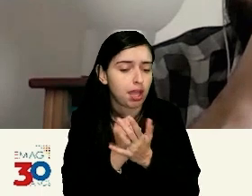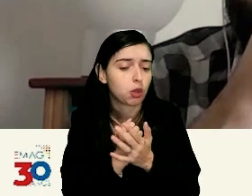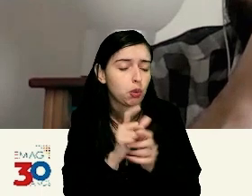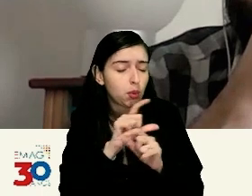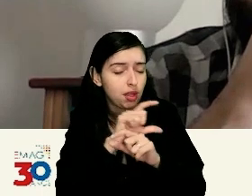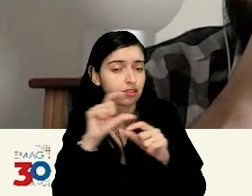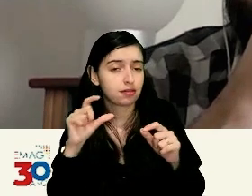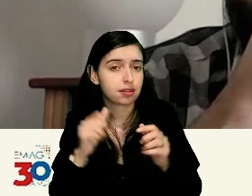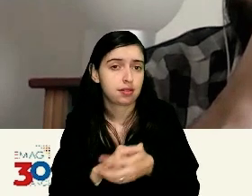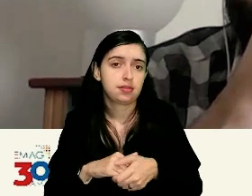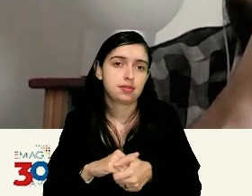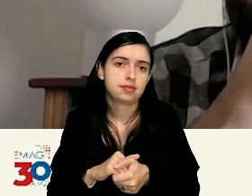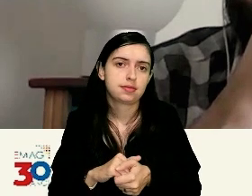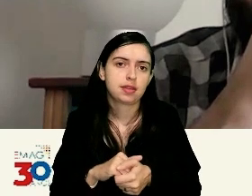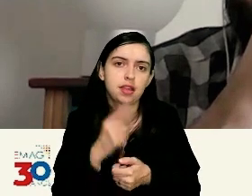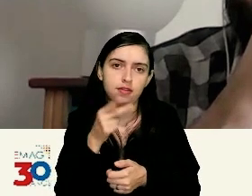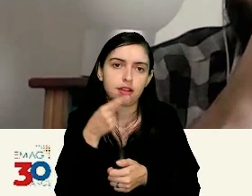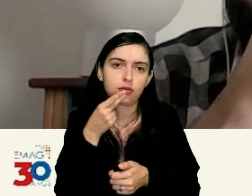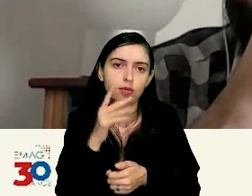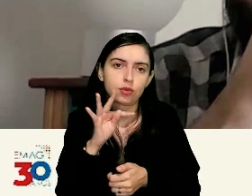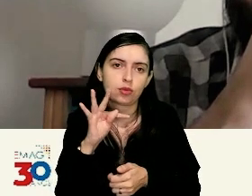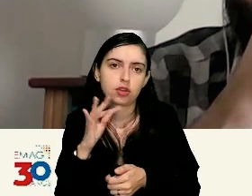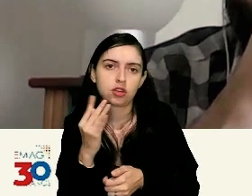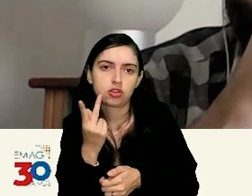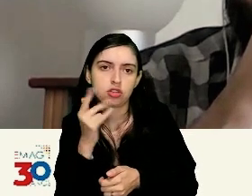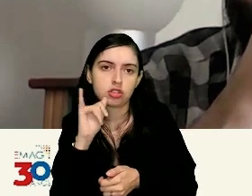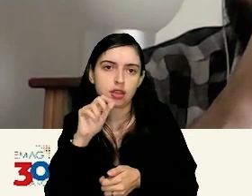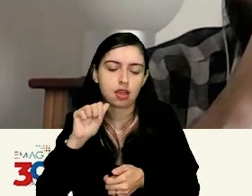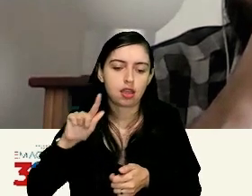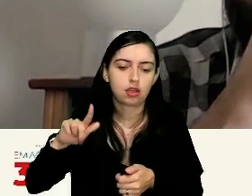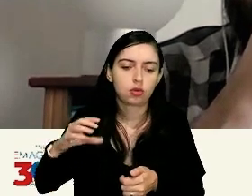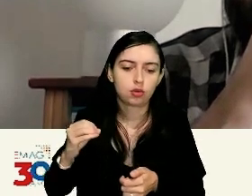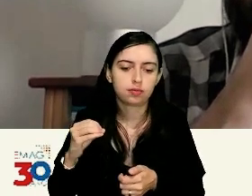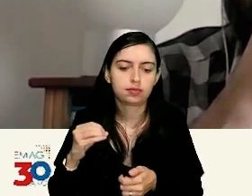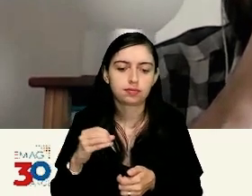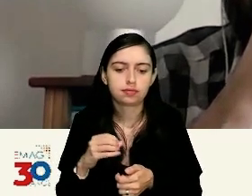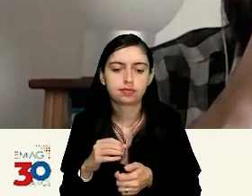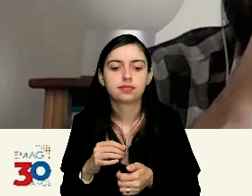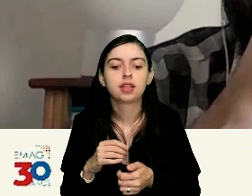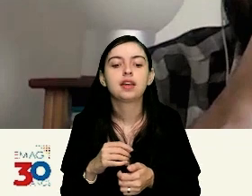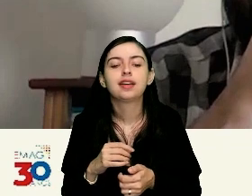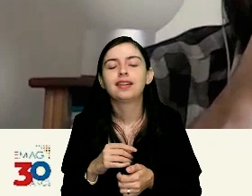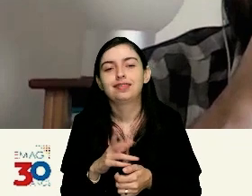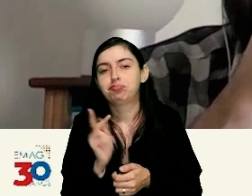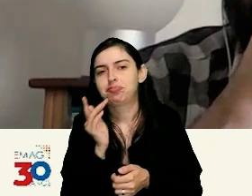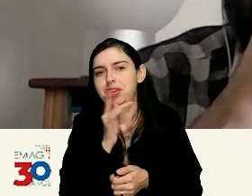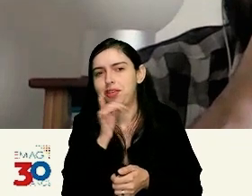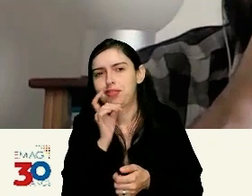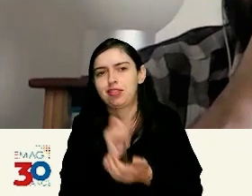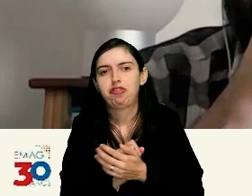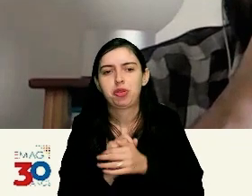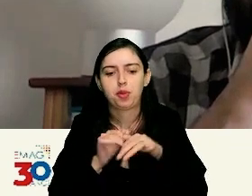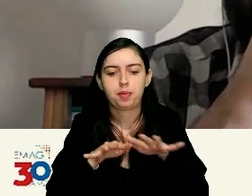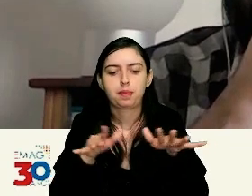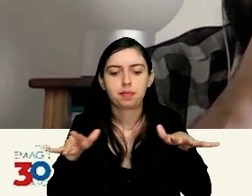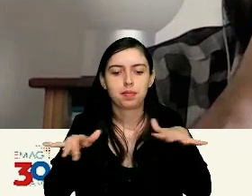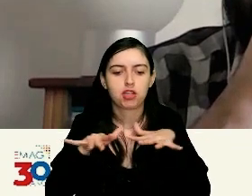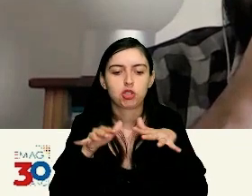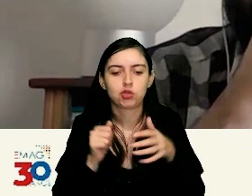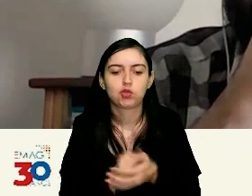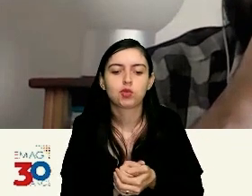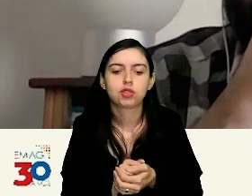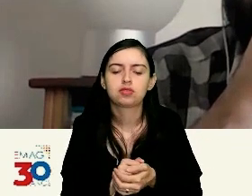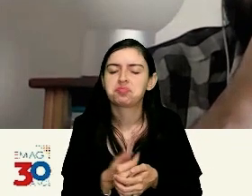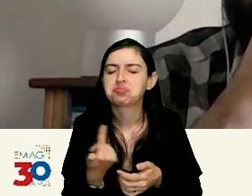Ele falou assim: Tiago, minto, ele não falou Tiago, ele estava falando para as pessoas. Ele falou: nós não precisamos criar